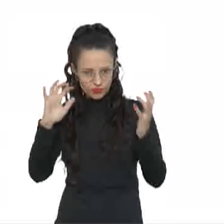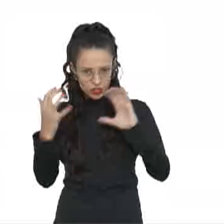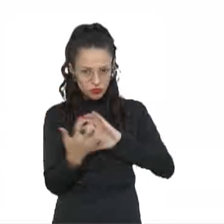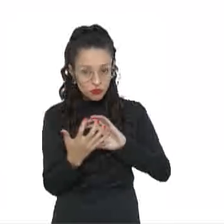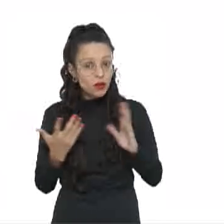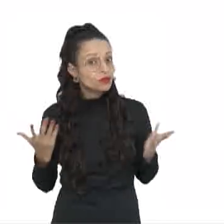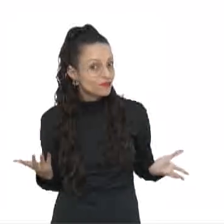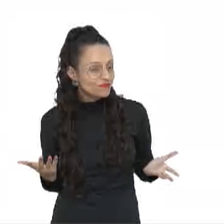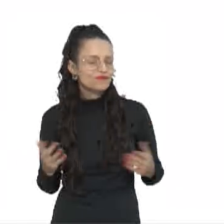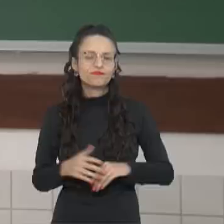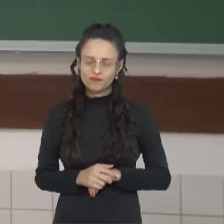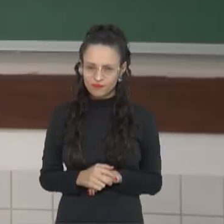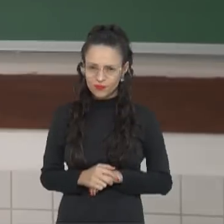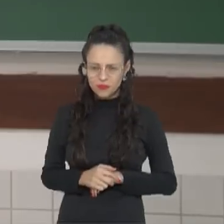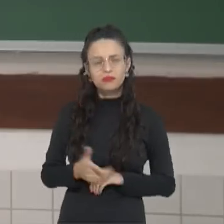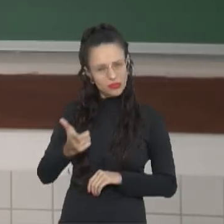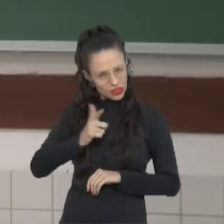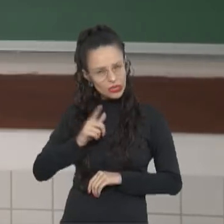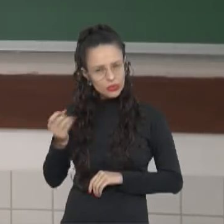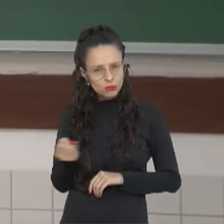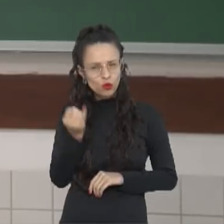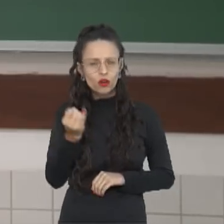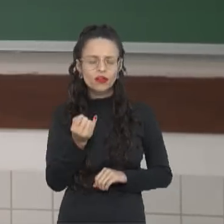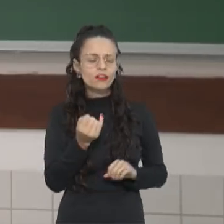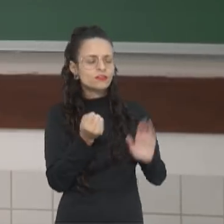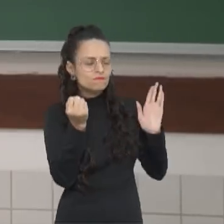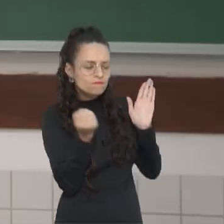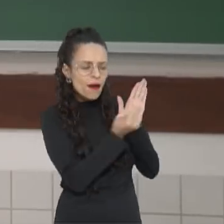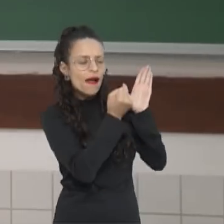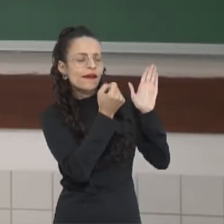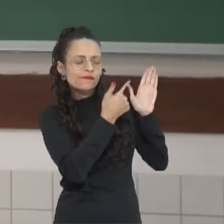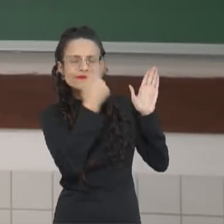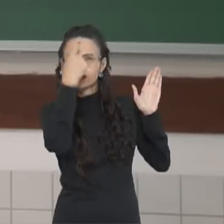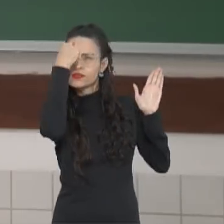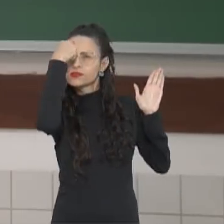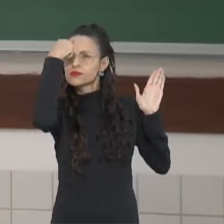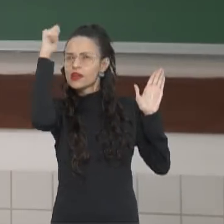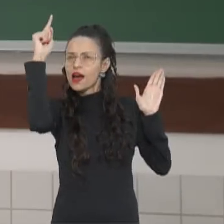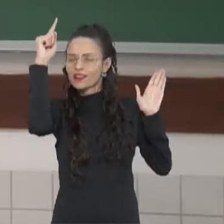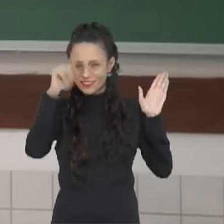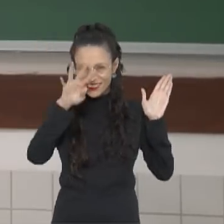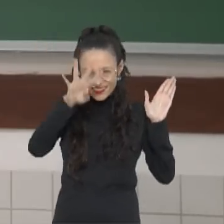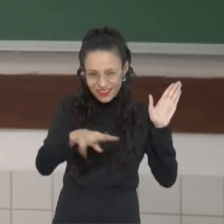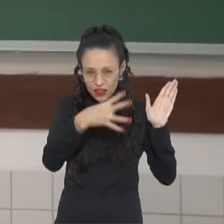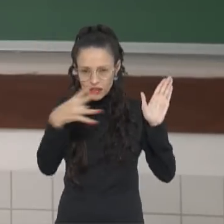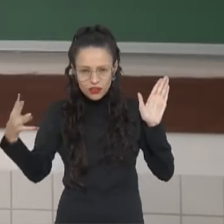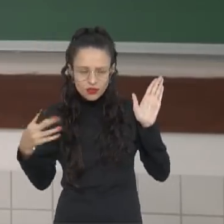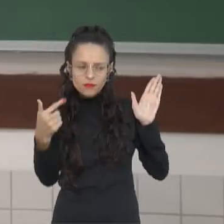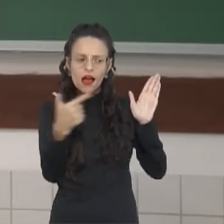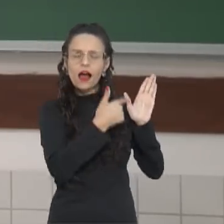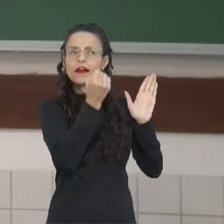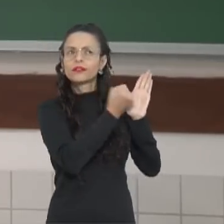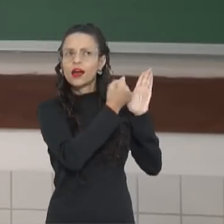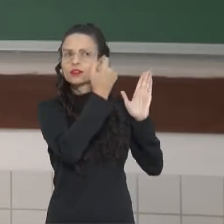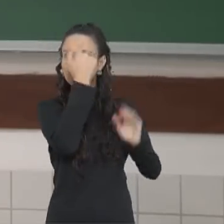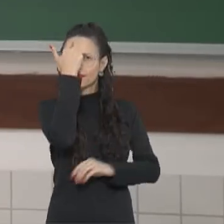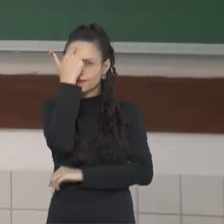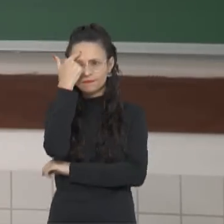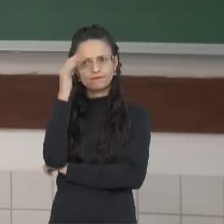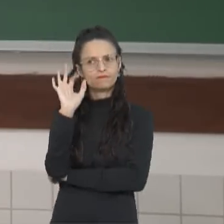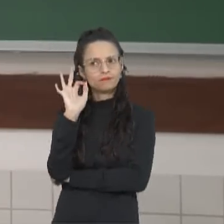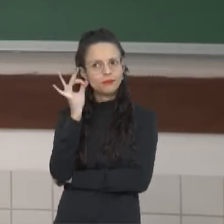transformado? Há a importância de algumas datas dentro do nosso calendário para a gente questionar algumas coisas,